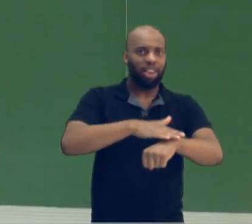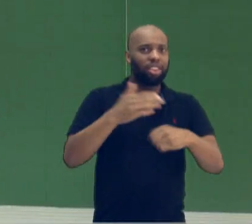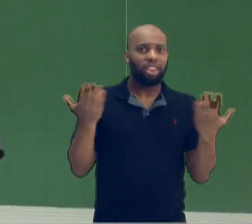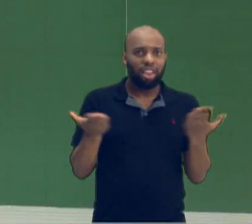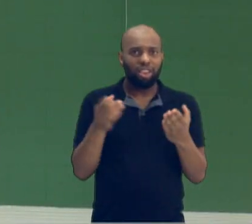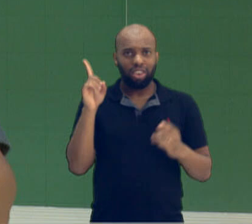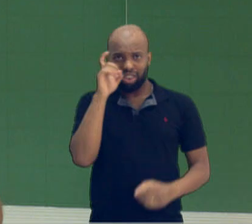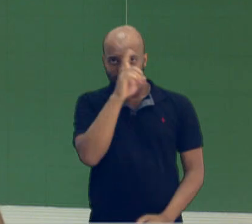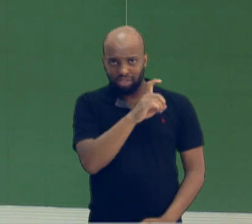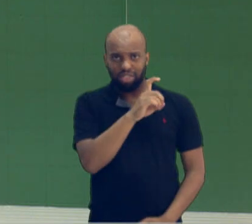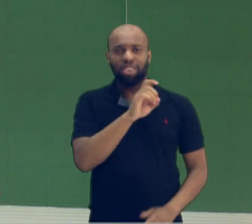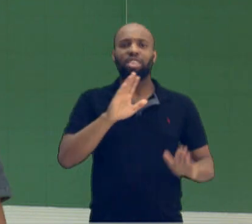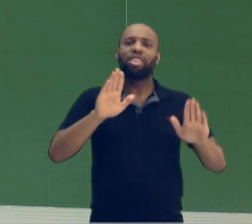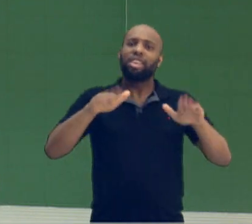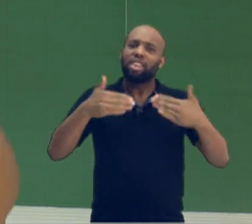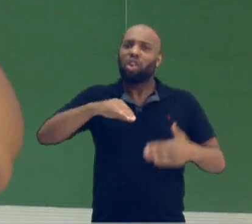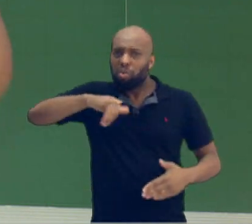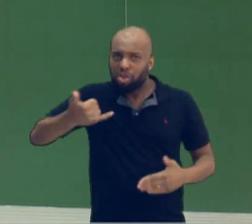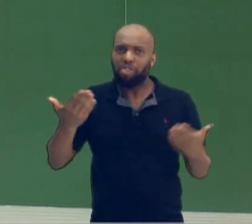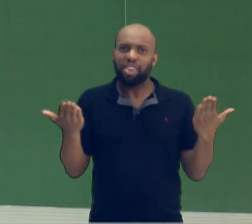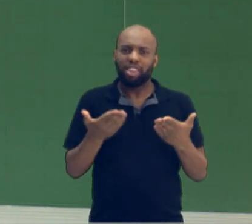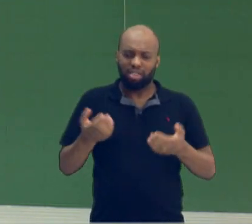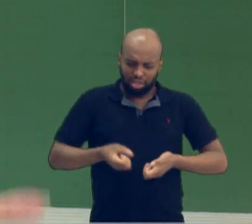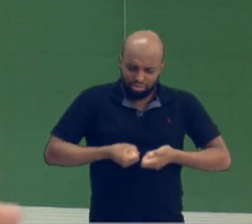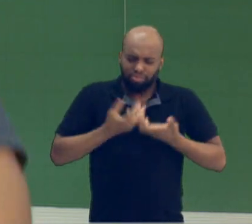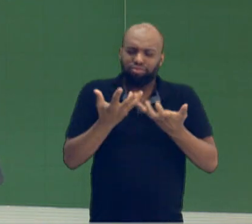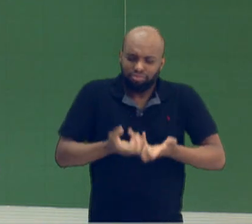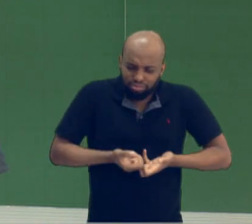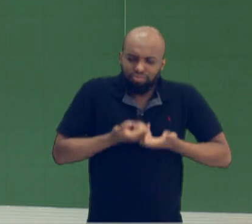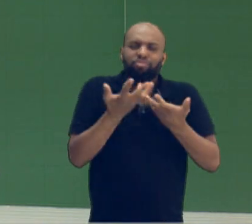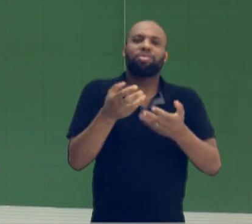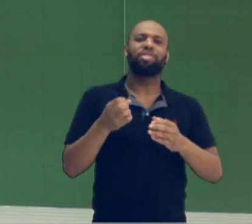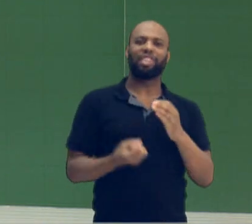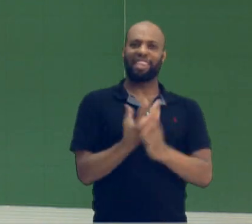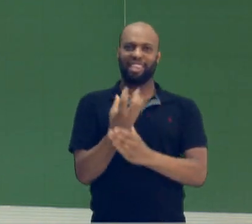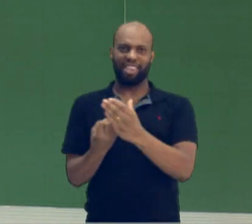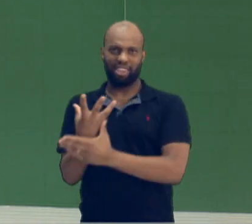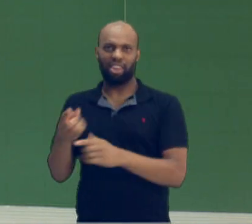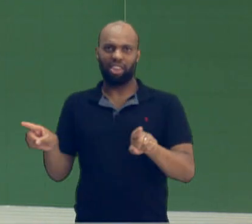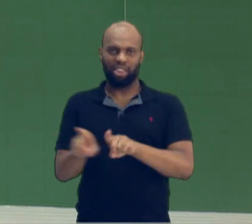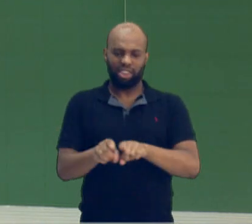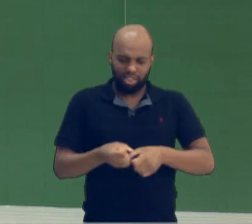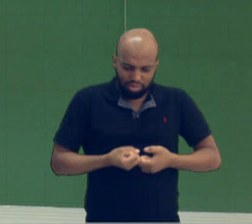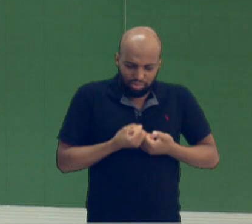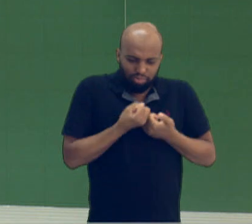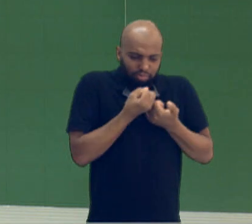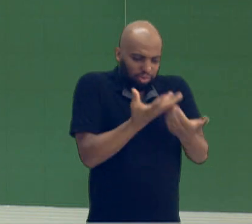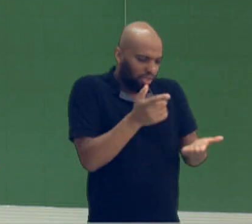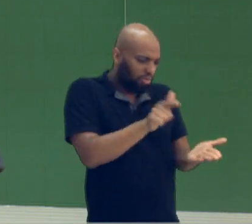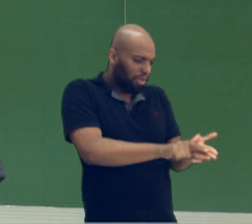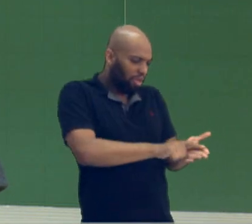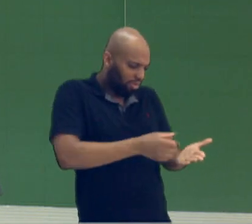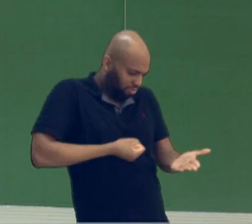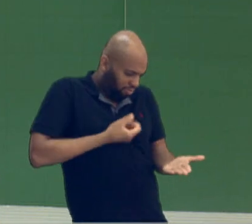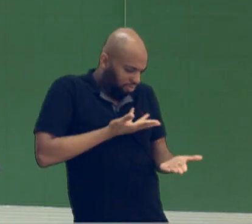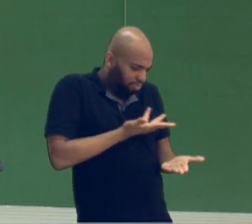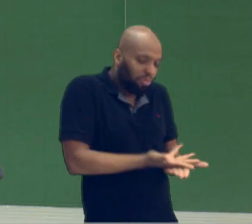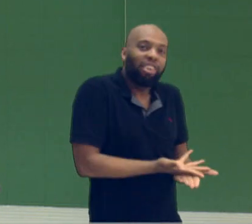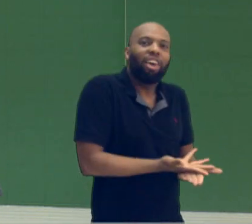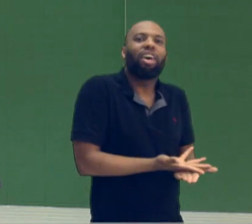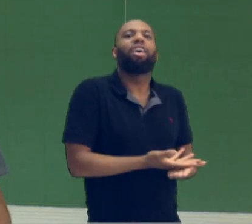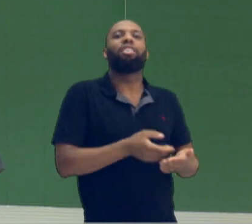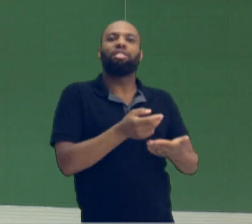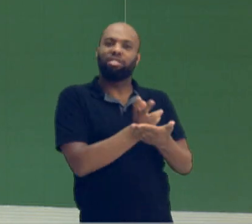passando, bora criar, aproveita, coloca o sentimento para fora, né? Expressa ali no papel, tá? O seu mosaico,